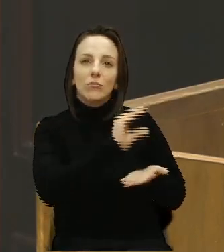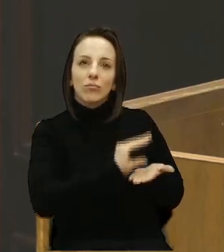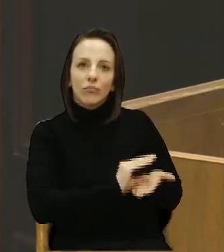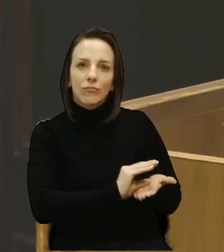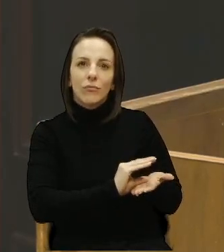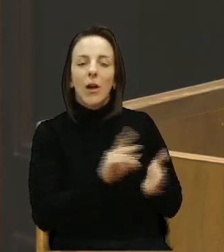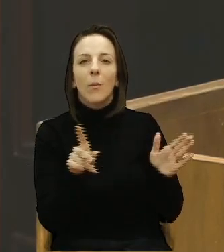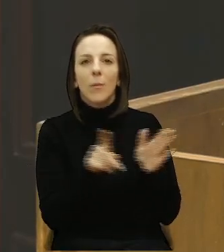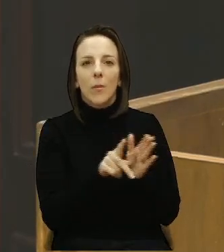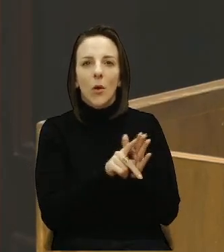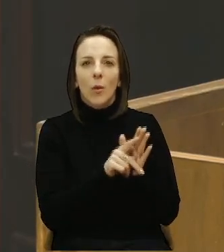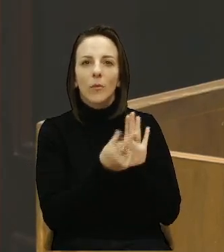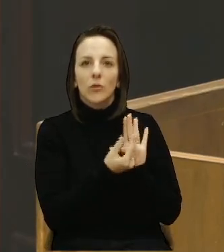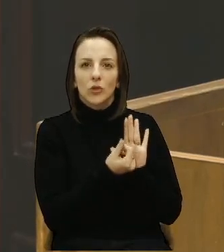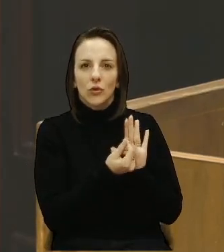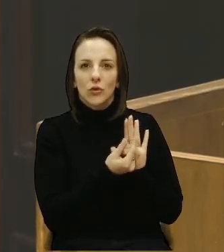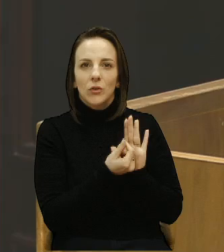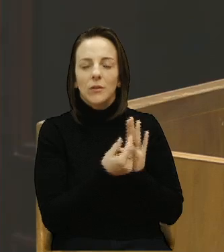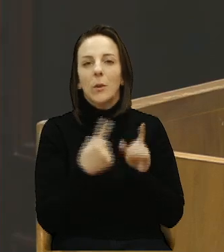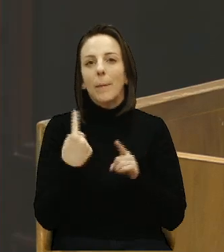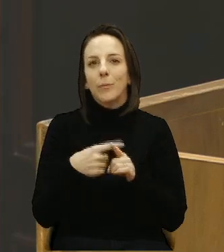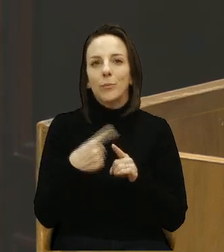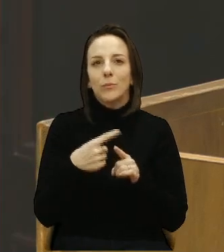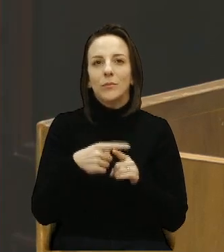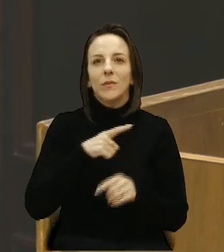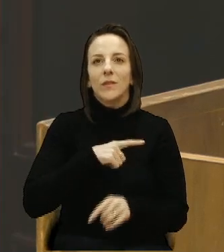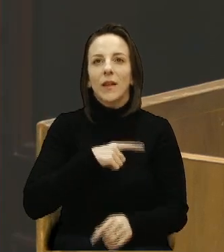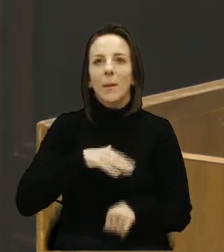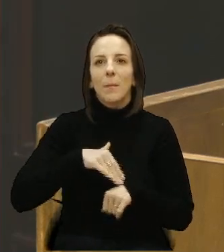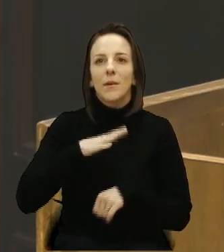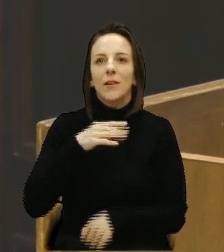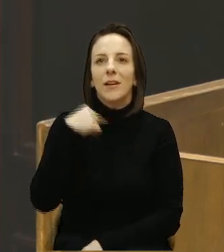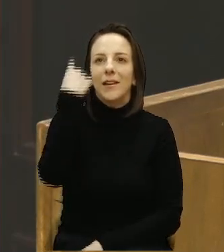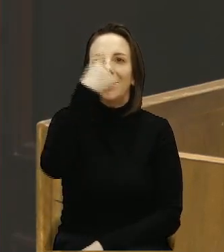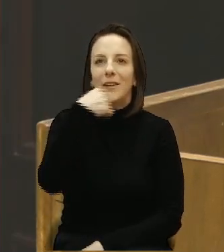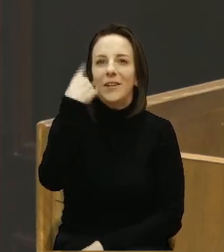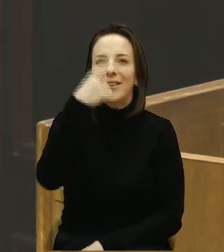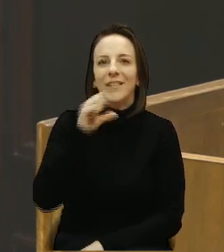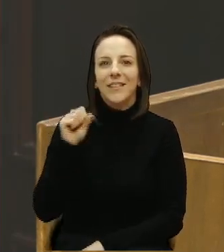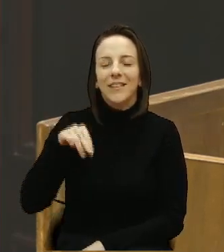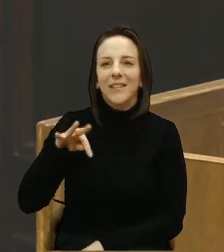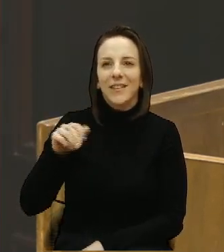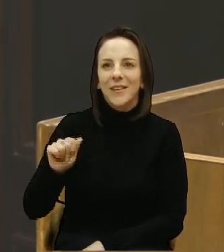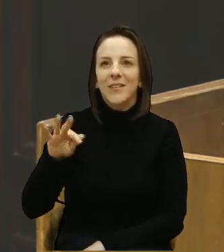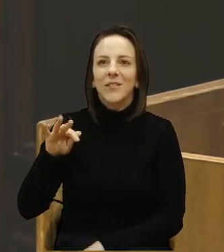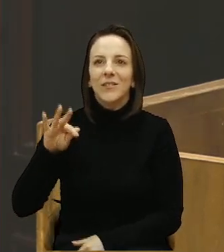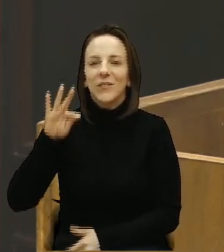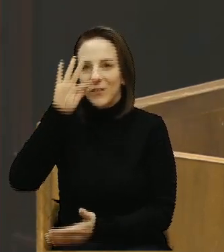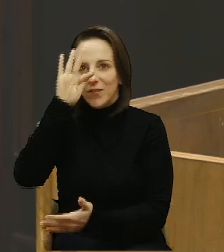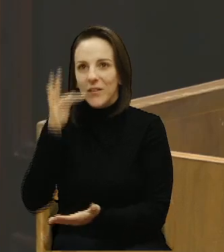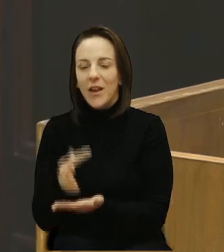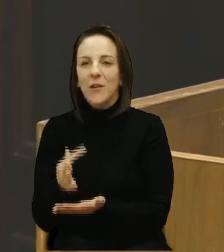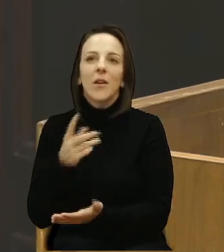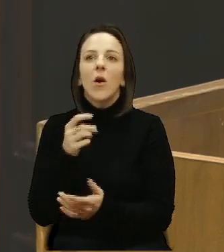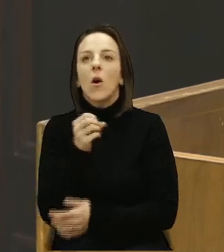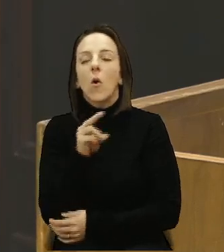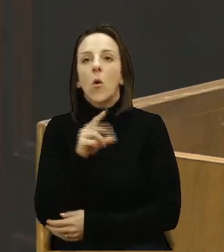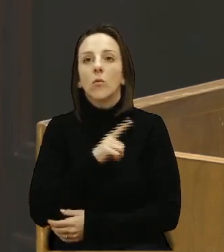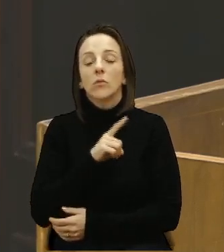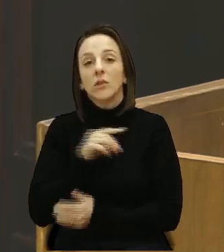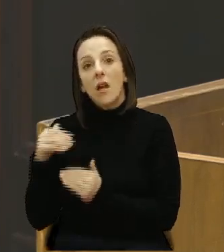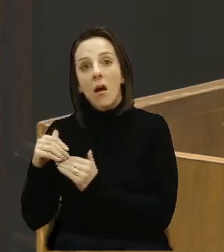para que tenha mais horário no Santa Fé e no Planalto, ou se aumenta a